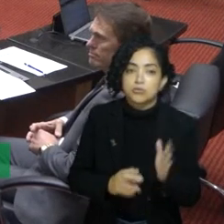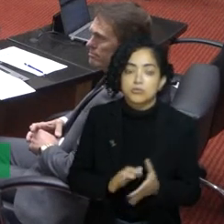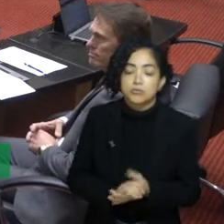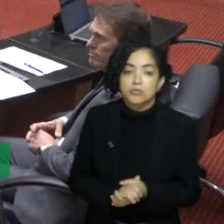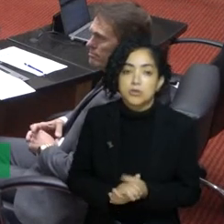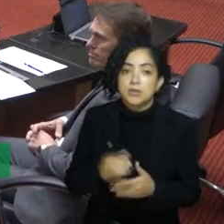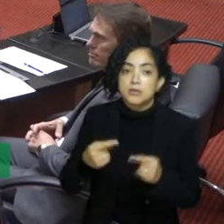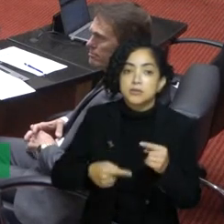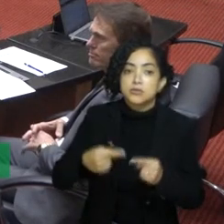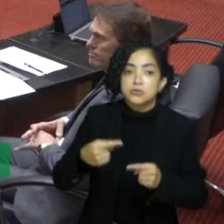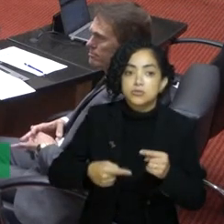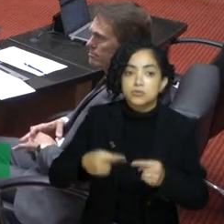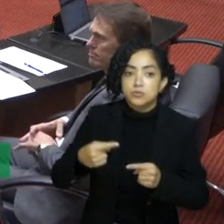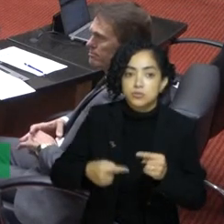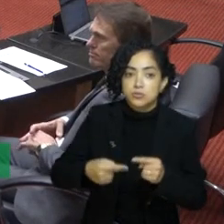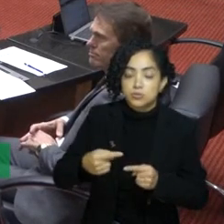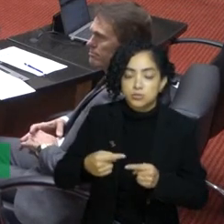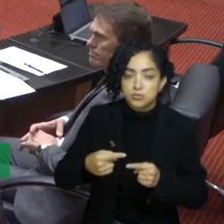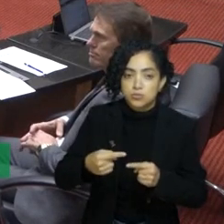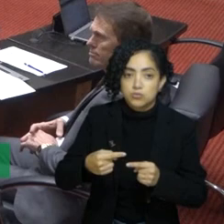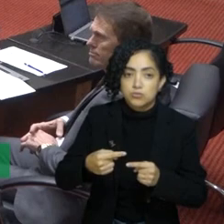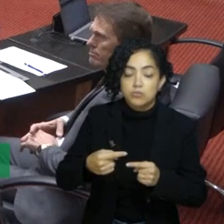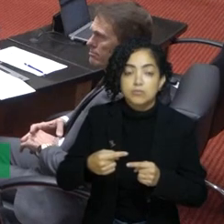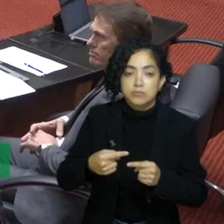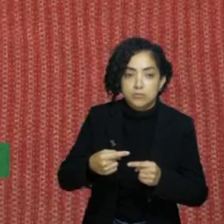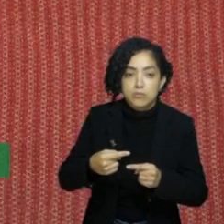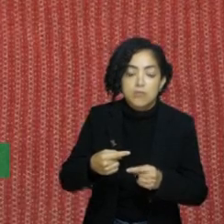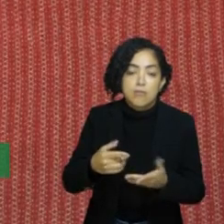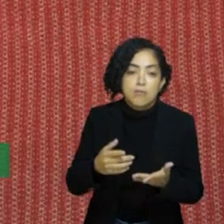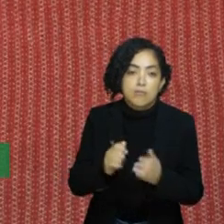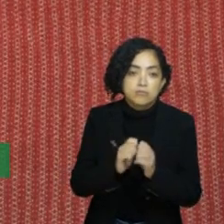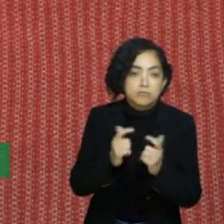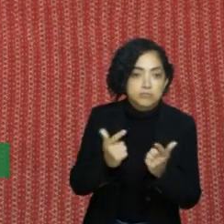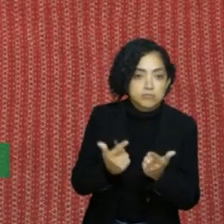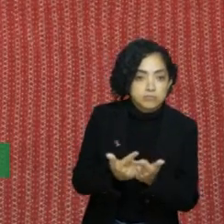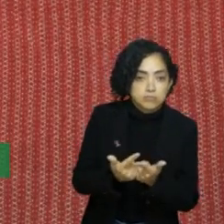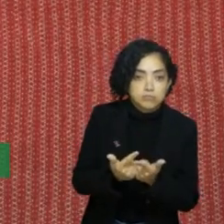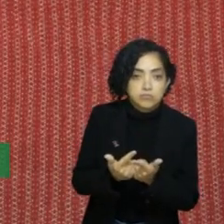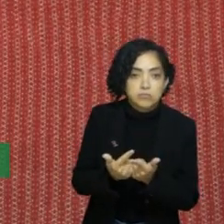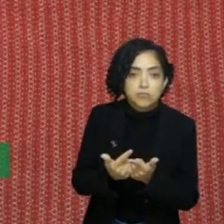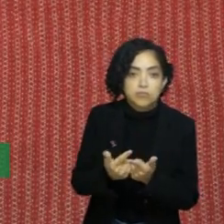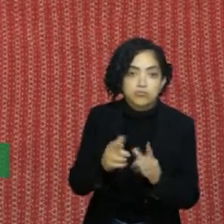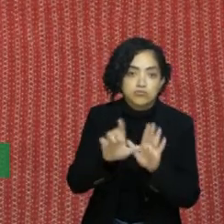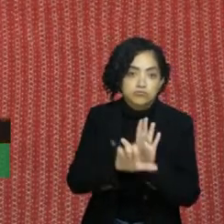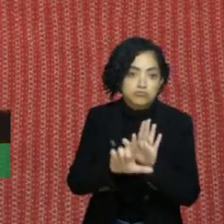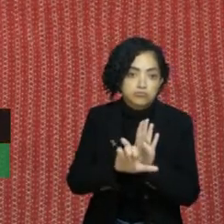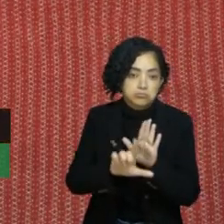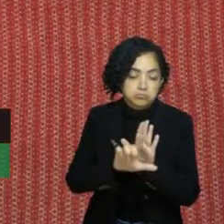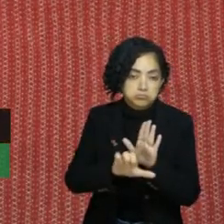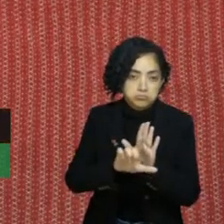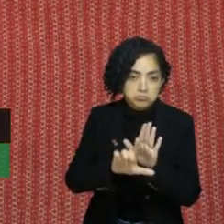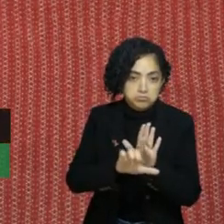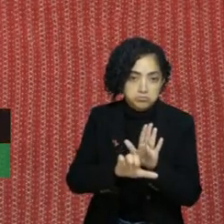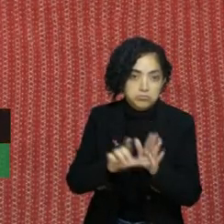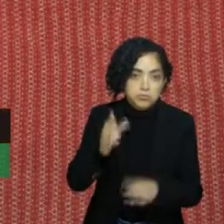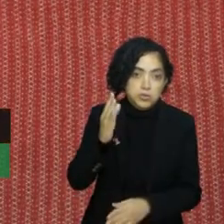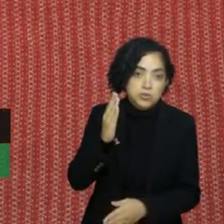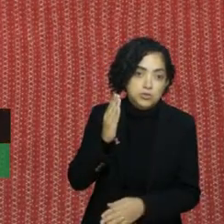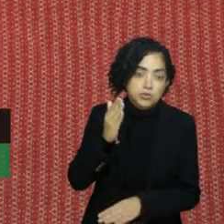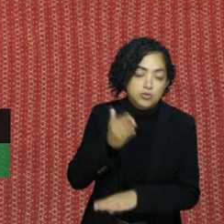explicativo. A Assembleia Legislativa não pode legislar sobre os pedágios